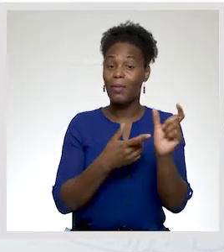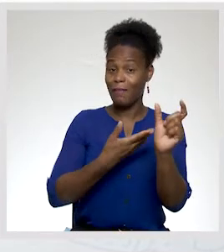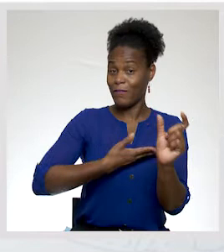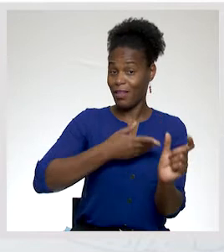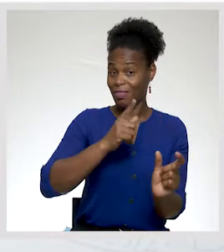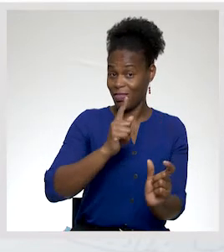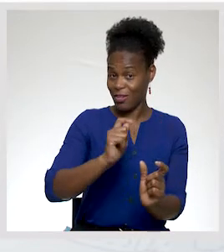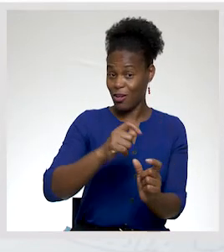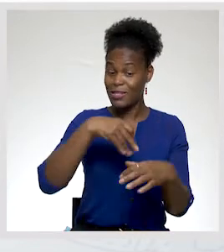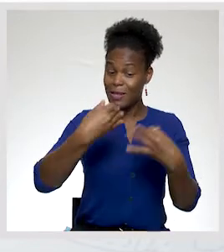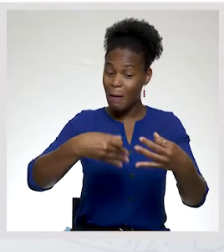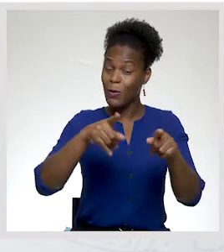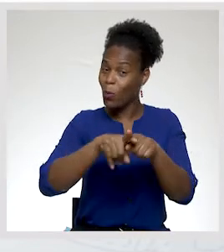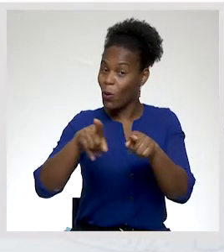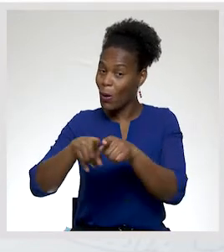de,